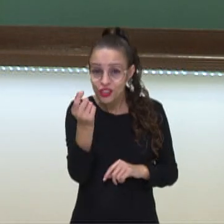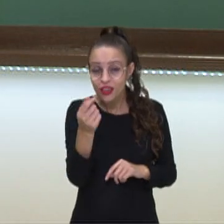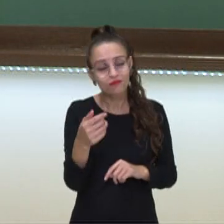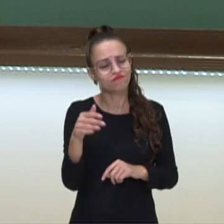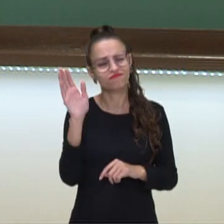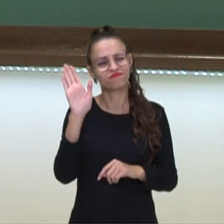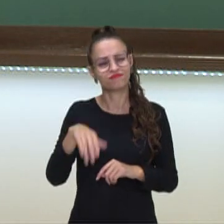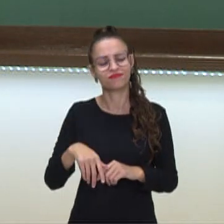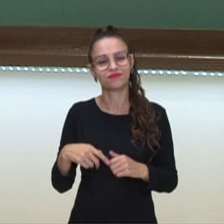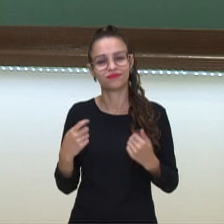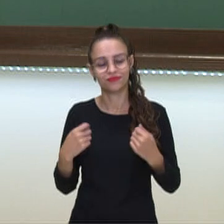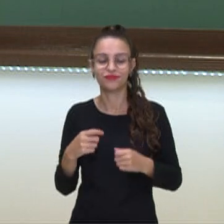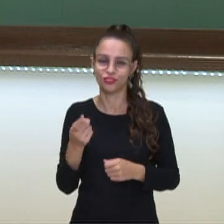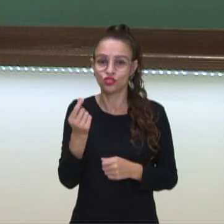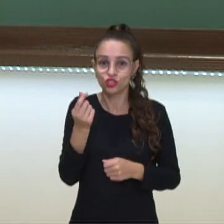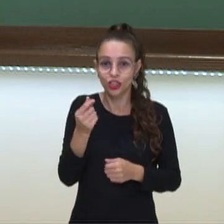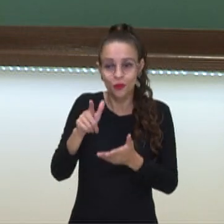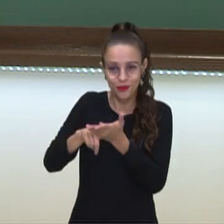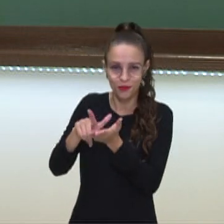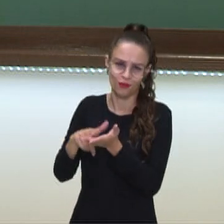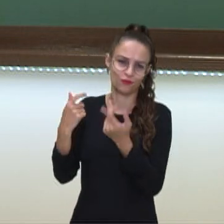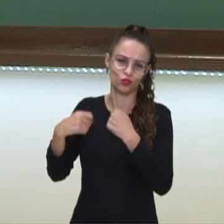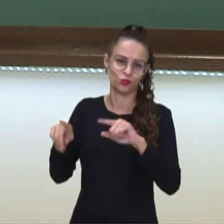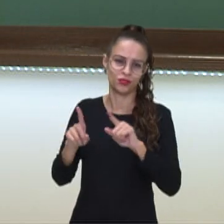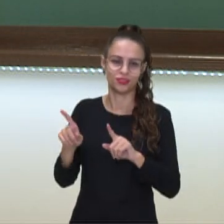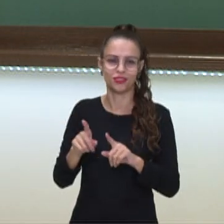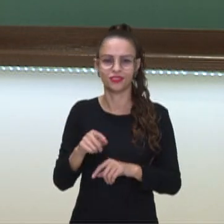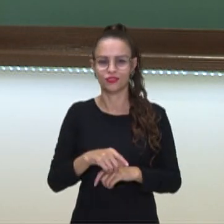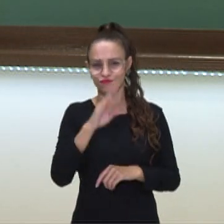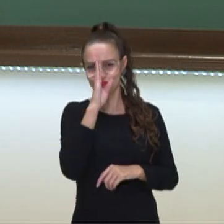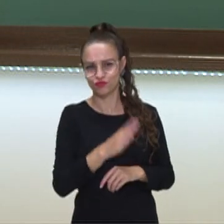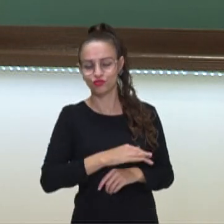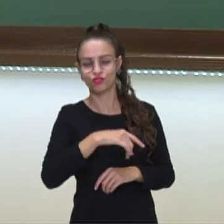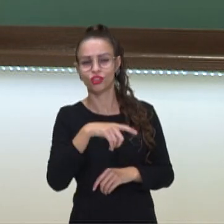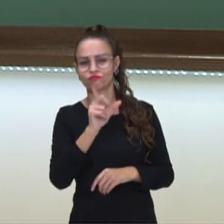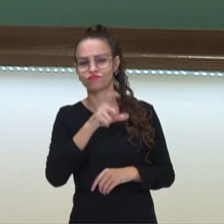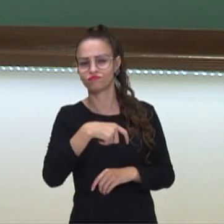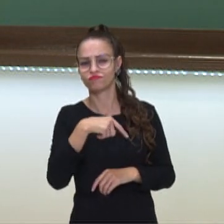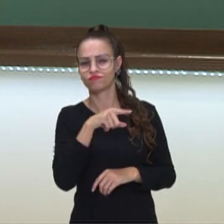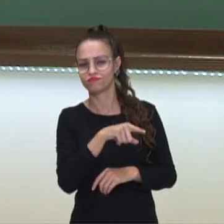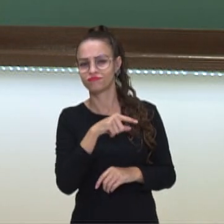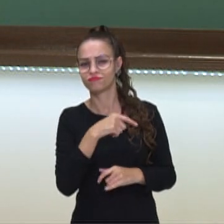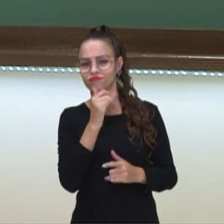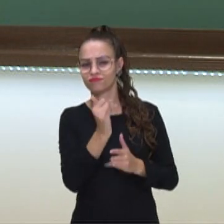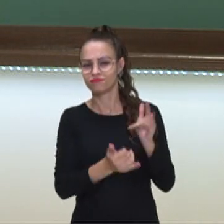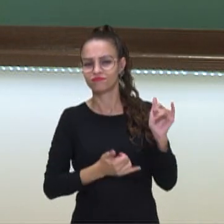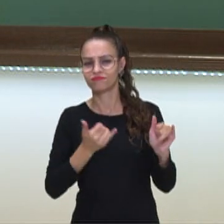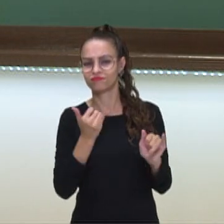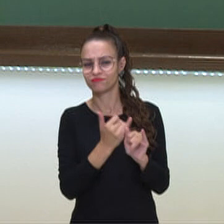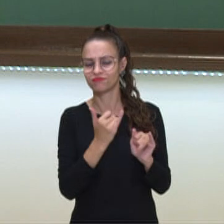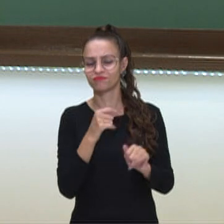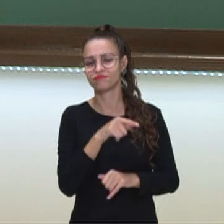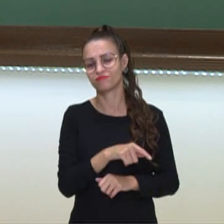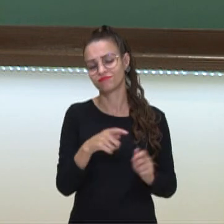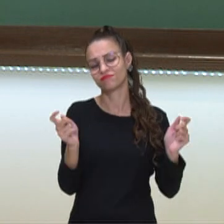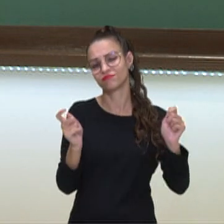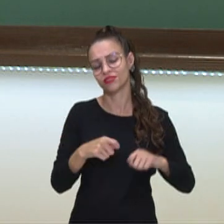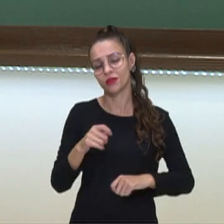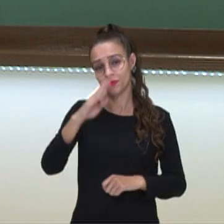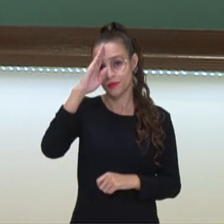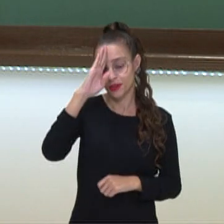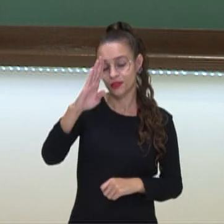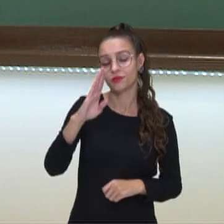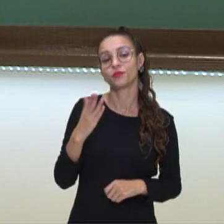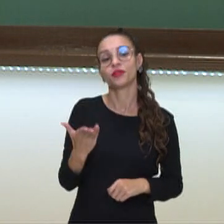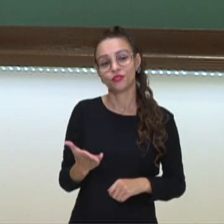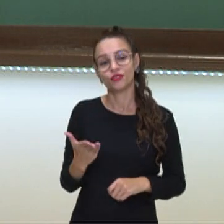dinheiro físico para comprar aquele ingresso, né? Foi tudo feito através de uma transação eletrônica,